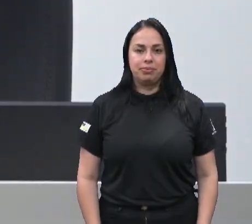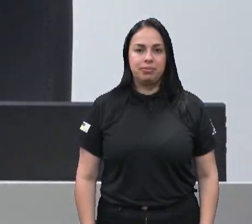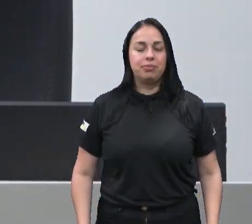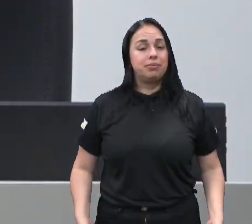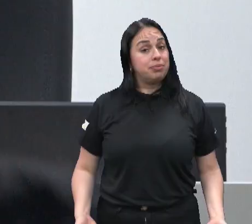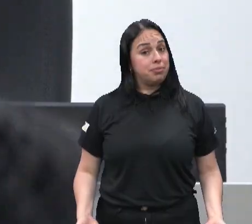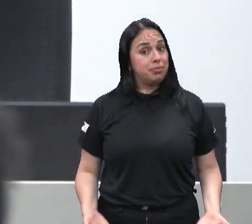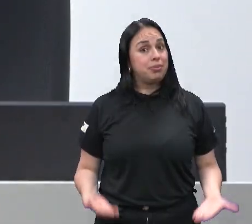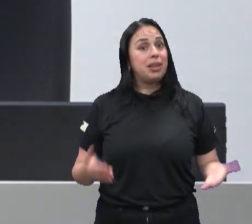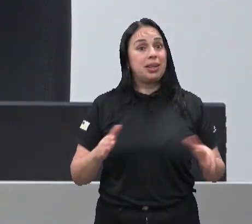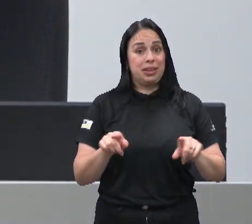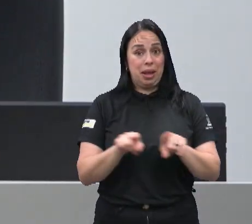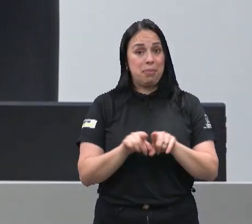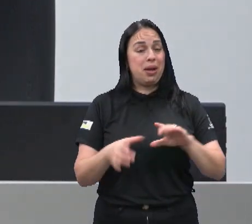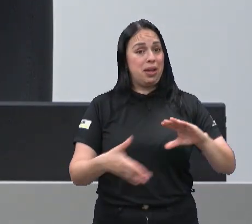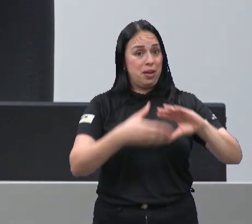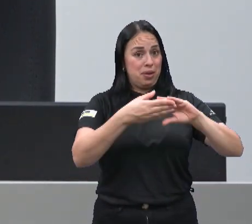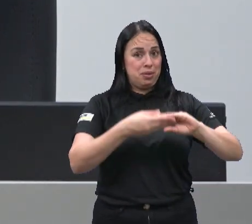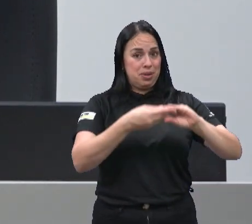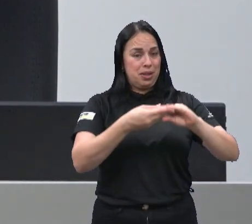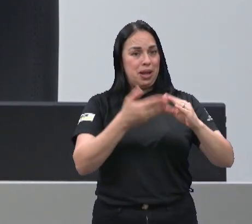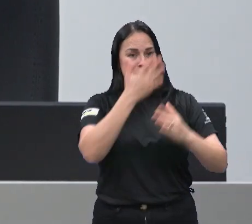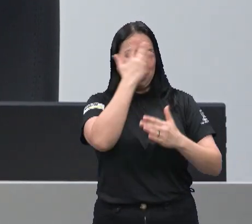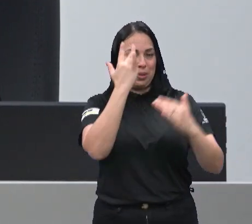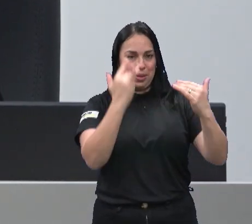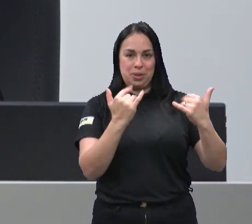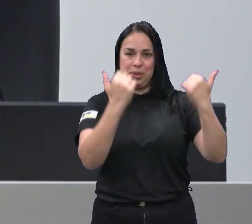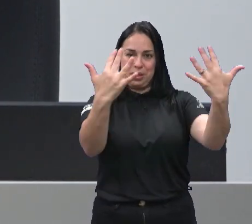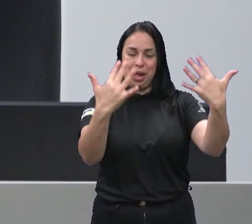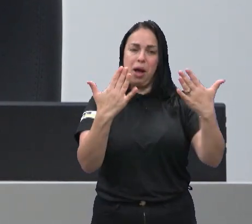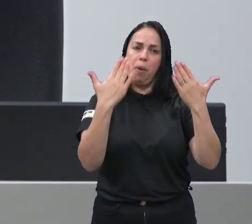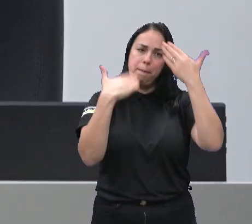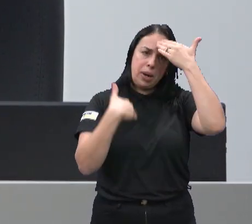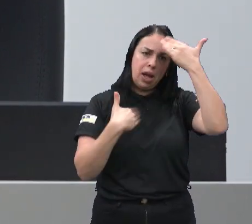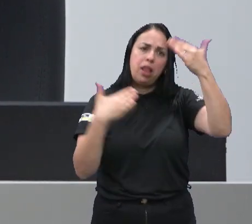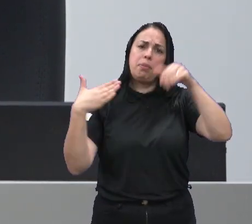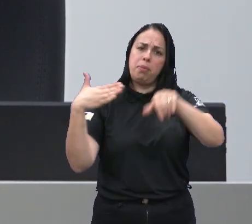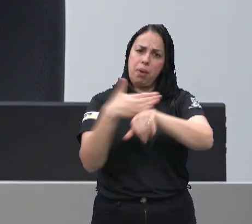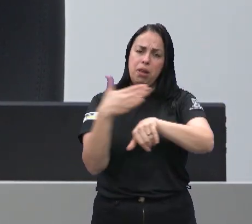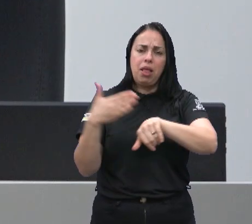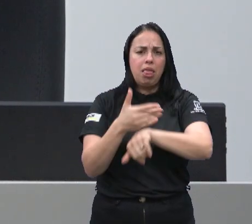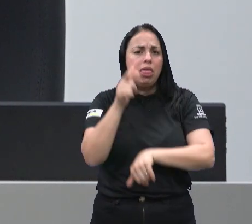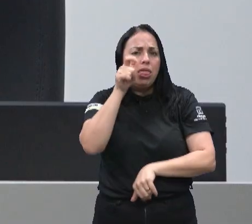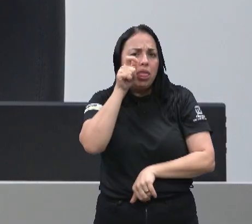Também quero cumprimentar o público na galeria, agradecer a presença aqui nessa Casa do Povo.